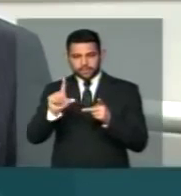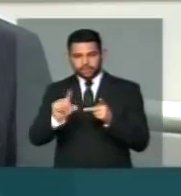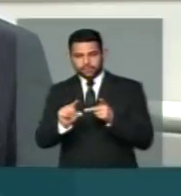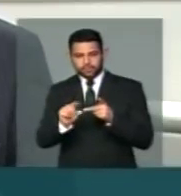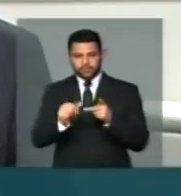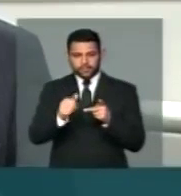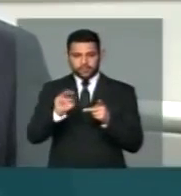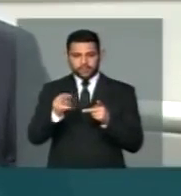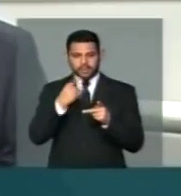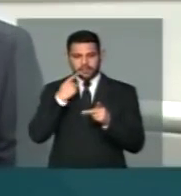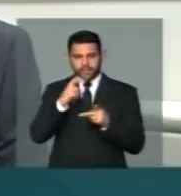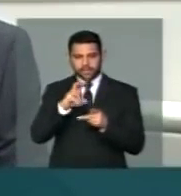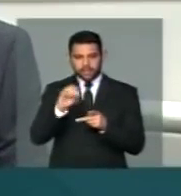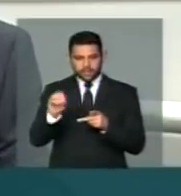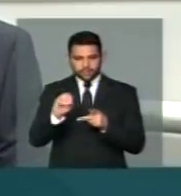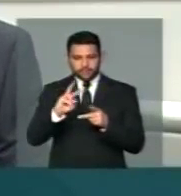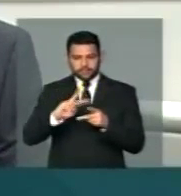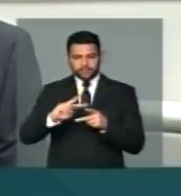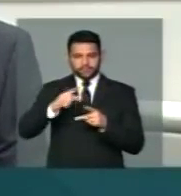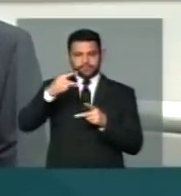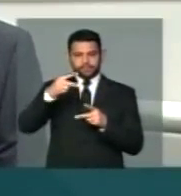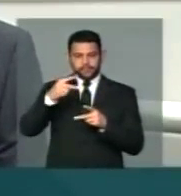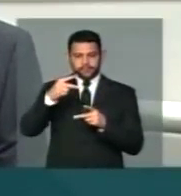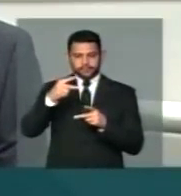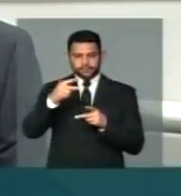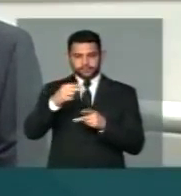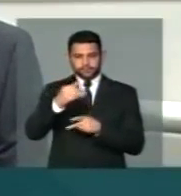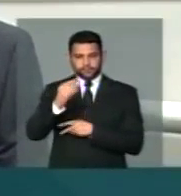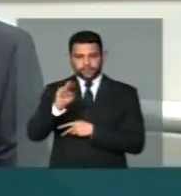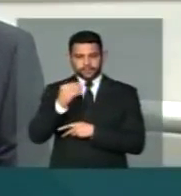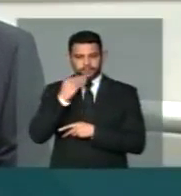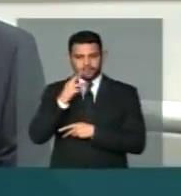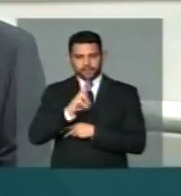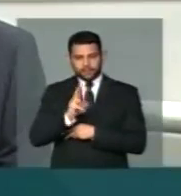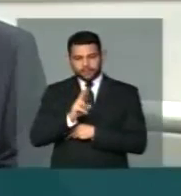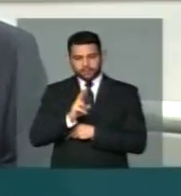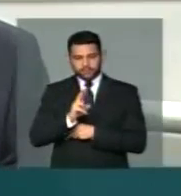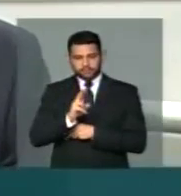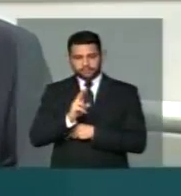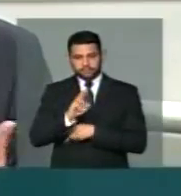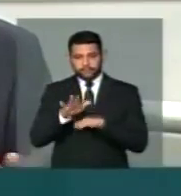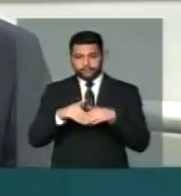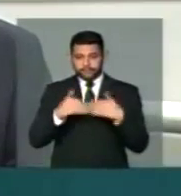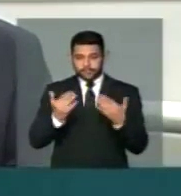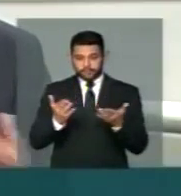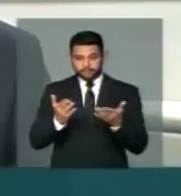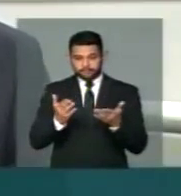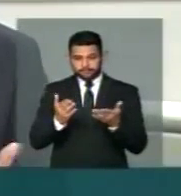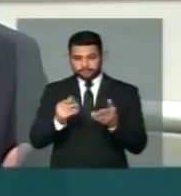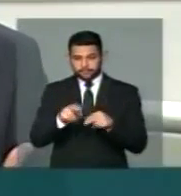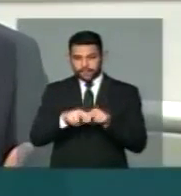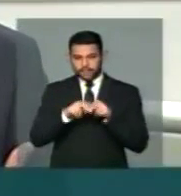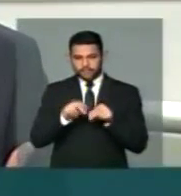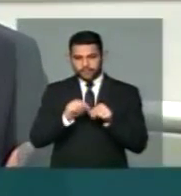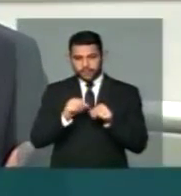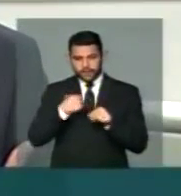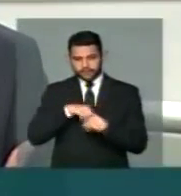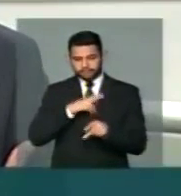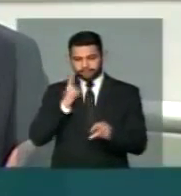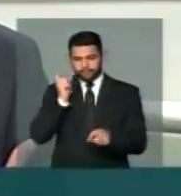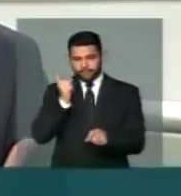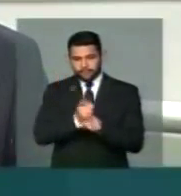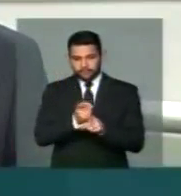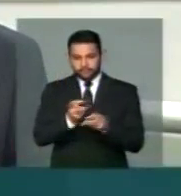1 bilhão e 500 e depois subiu para 2 bilhões. Então, isso foi o que a gente